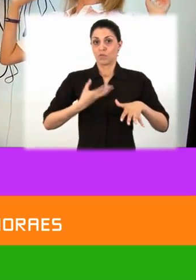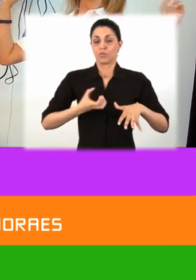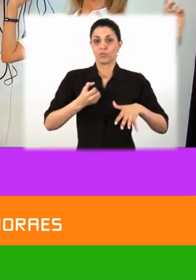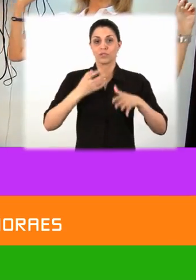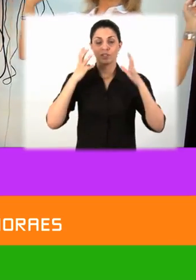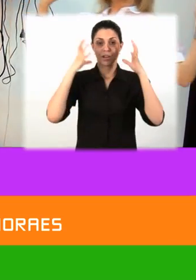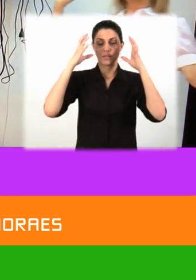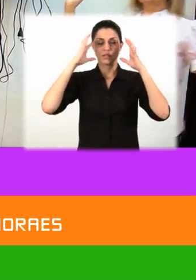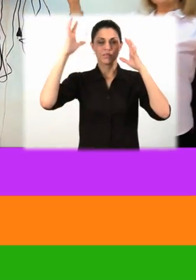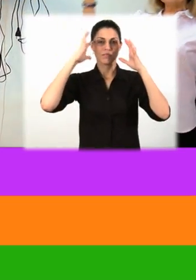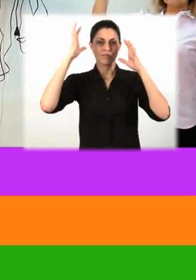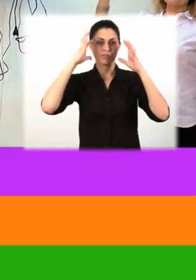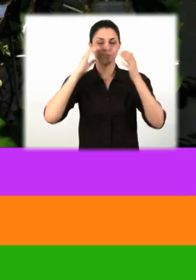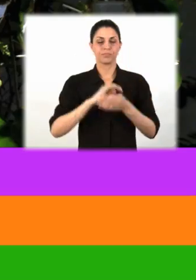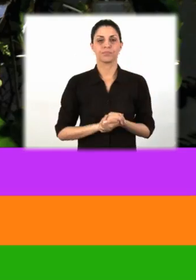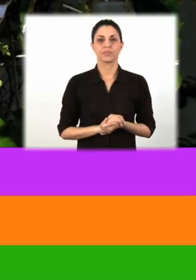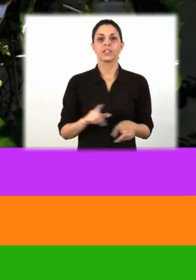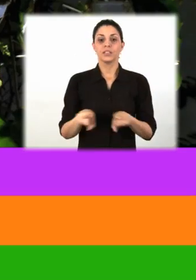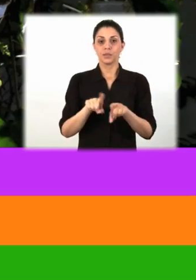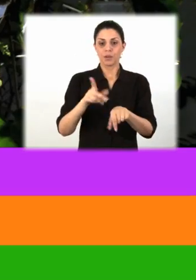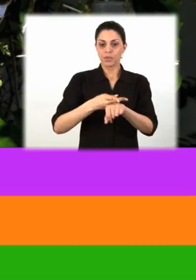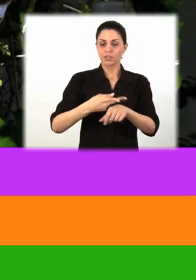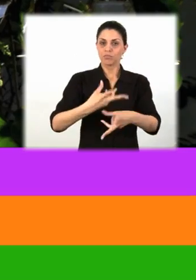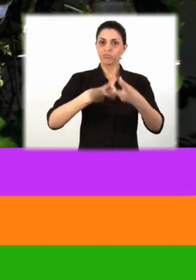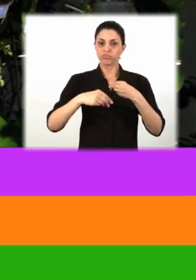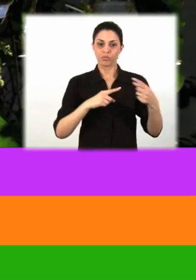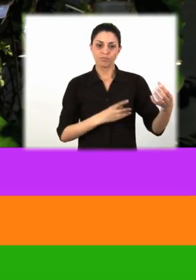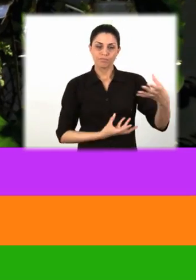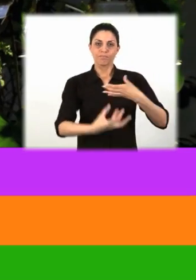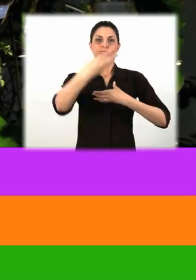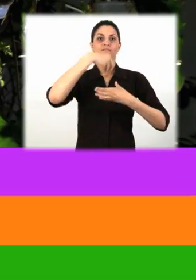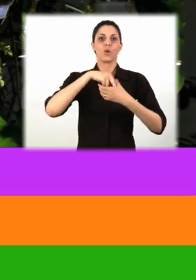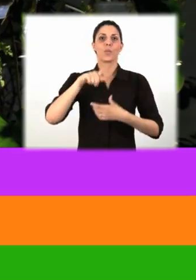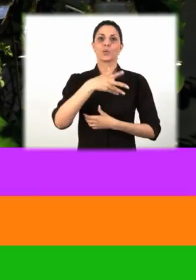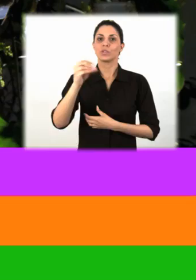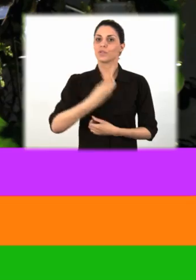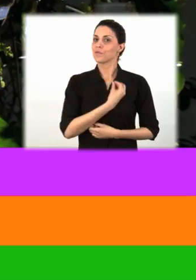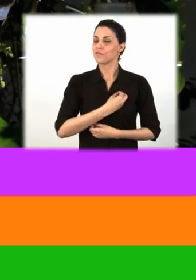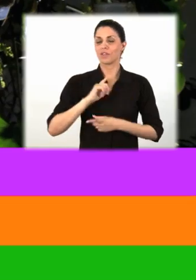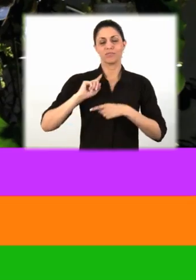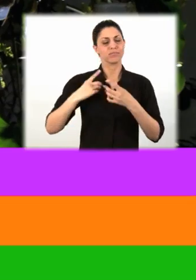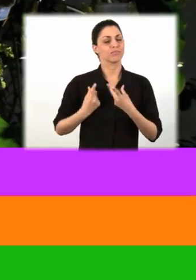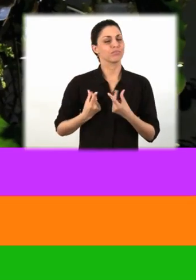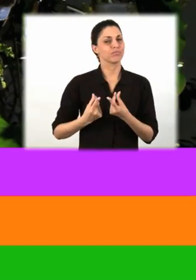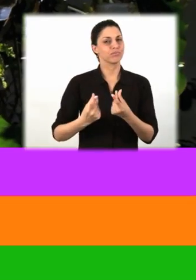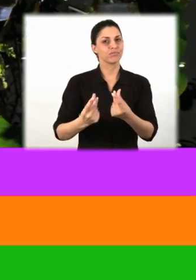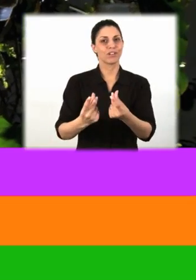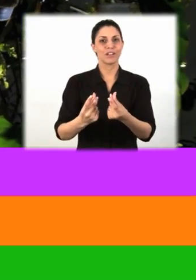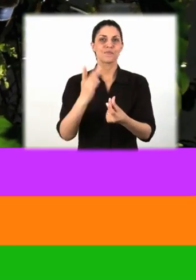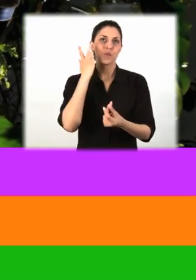que pensa. Até na premiação a pontuação entrou na minha vida. E daqui pra frente ela vai conviver